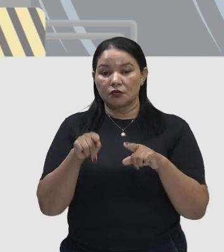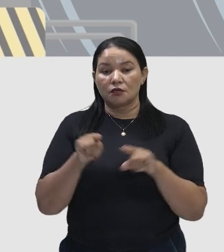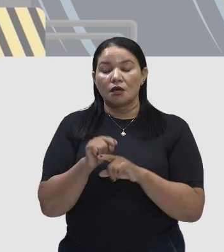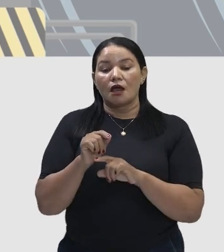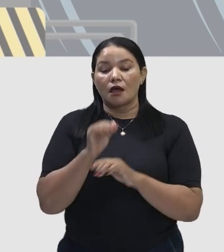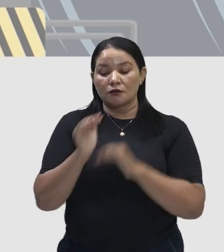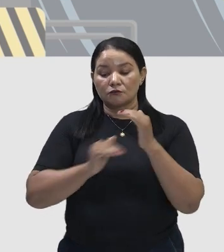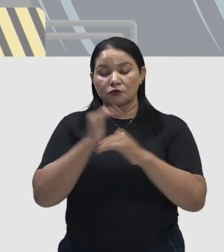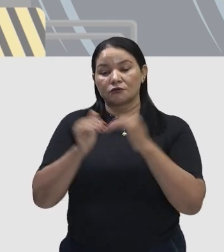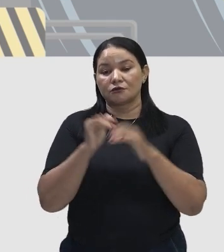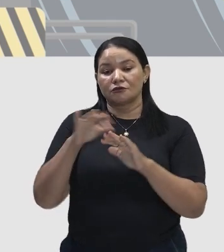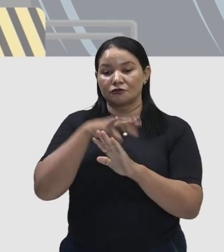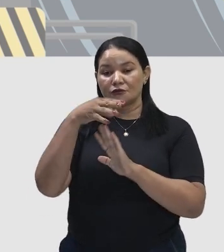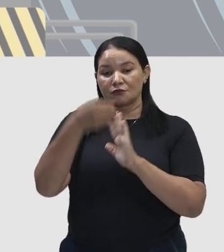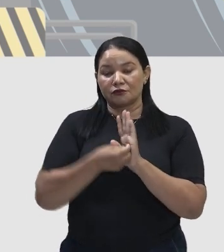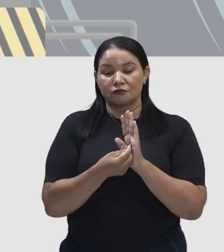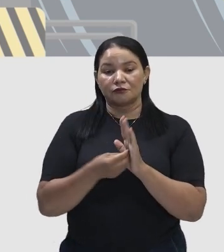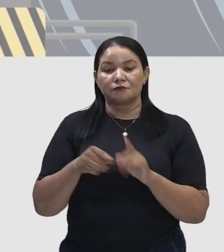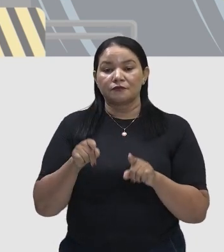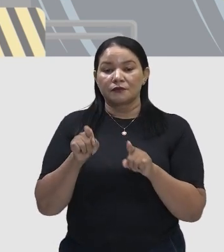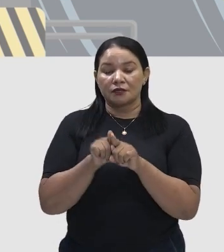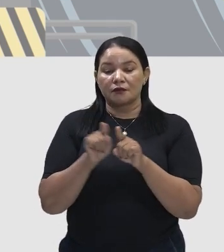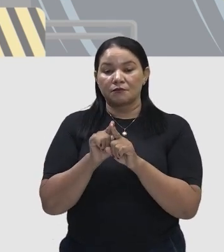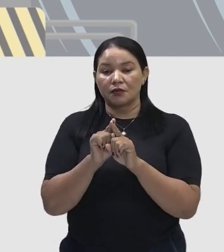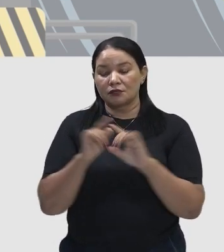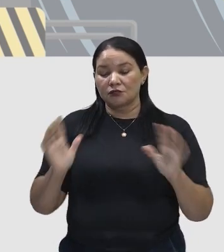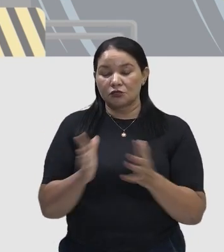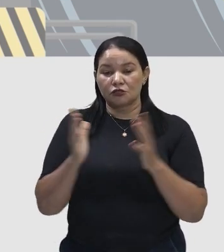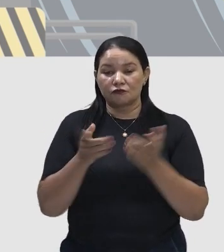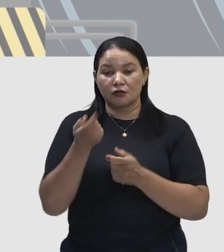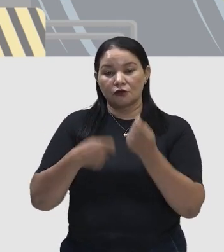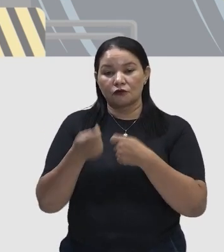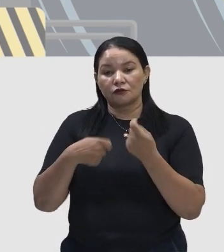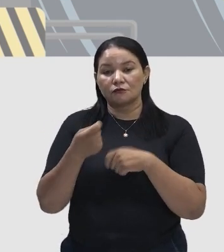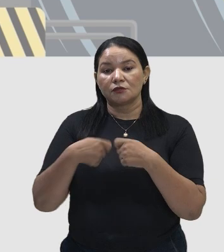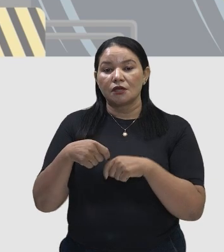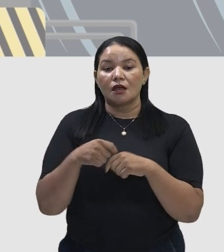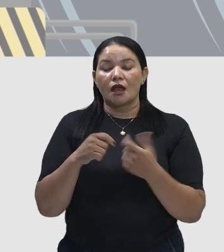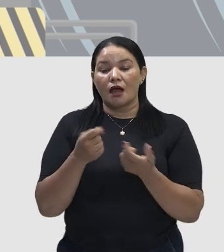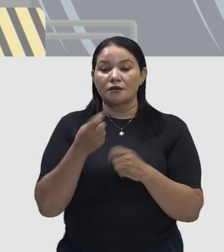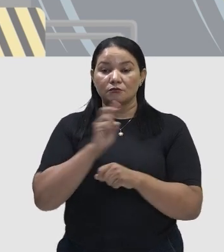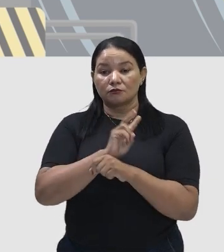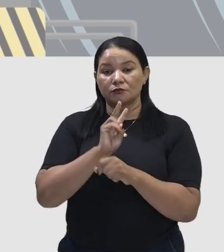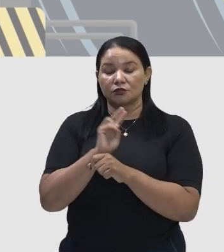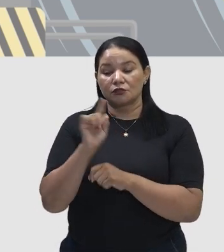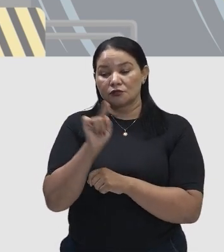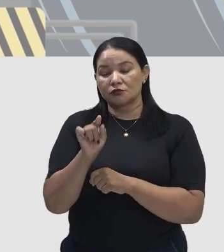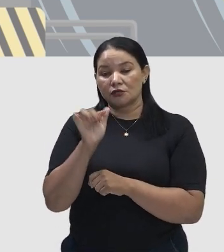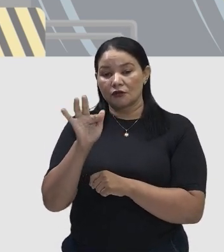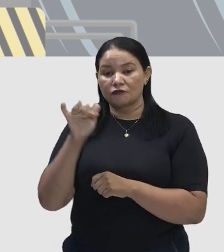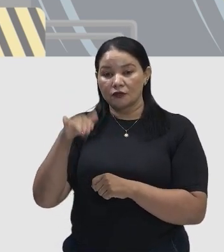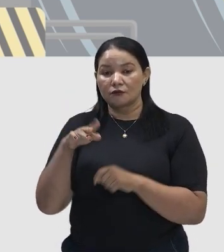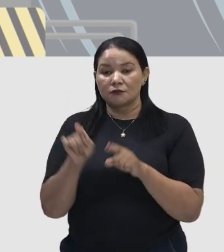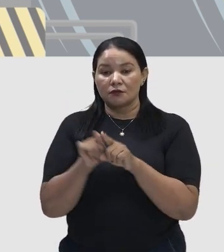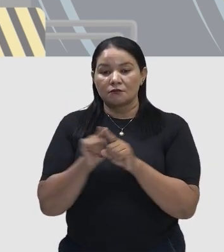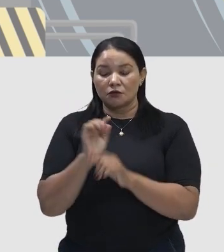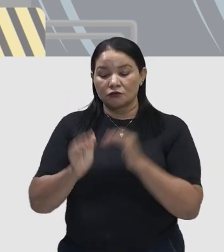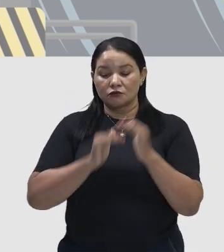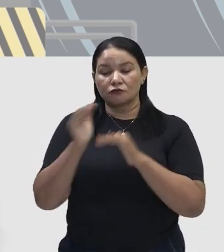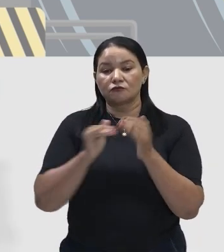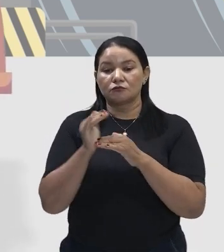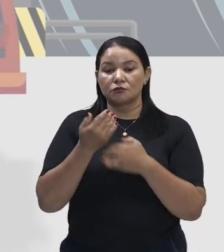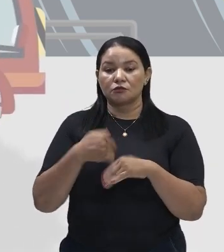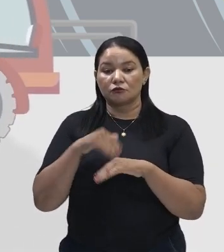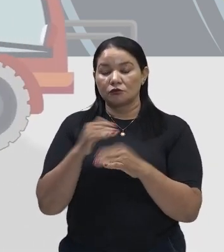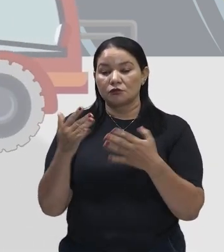para a Amazônia. Além de impulsionar a economia, a Zona Franca ajuda a preservar a Amazônia. O desenvolvimento urbano e industrial